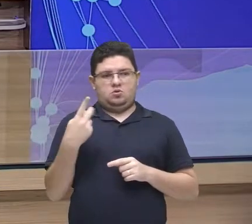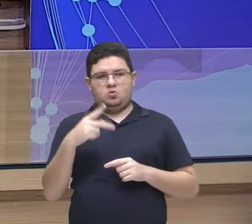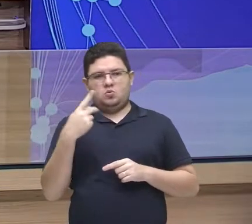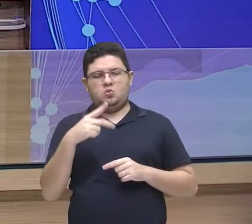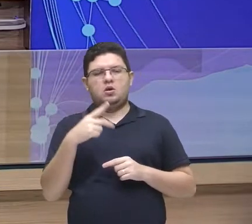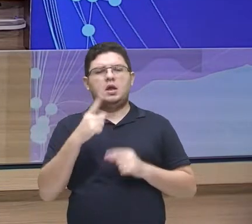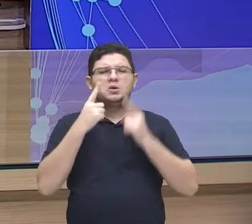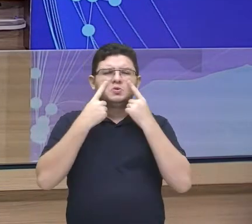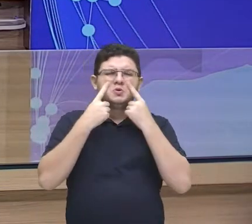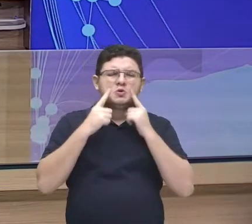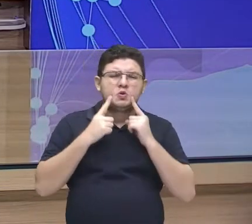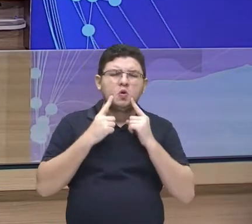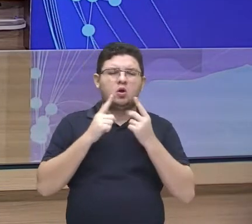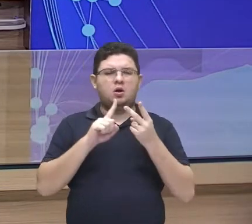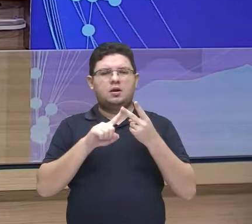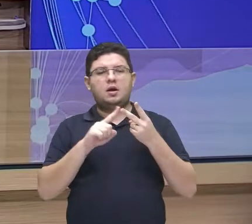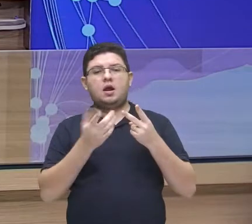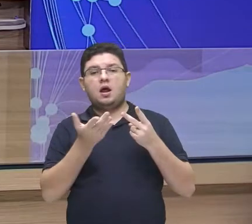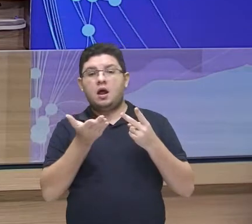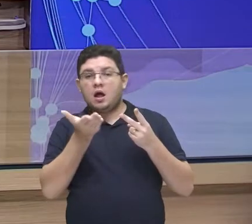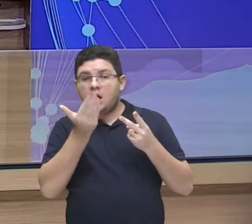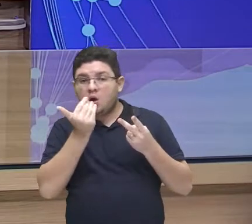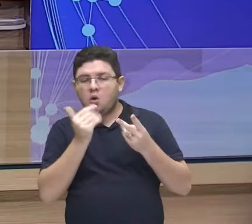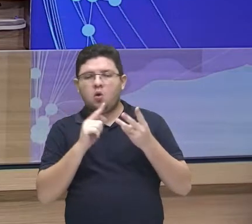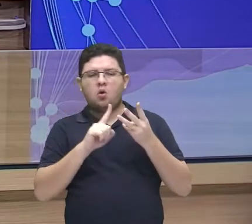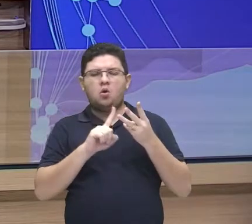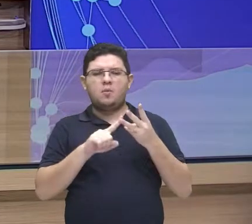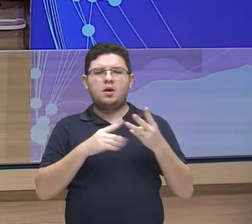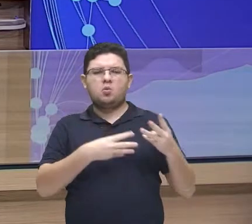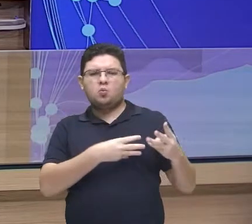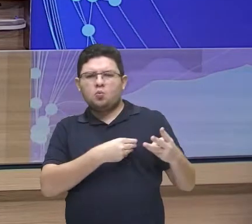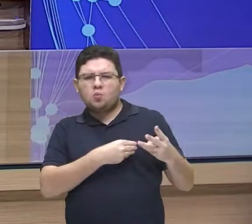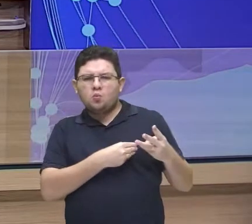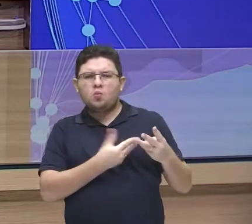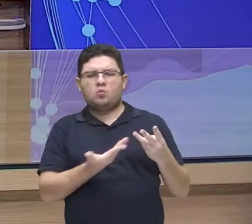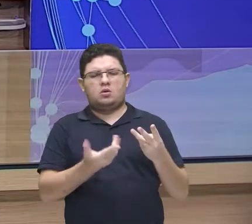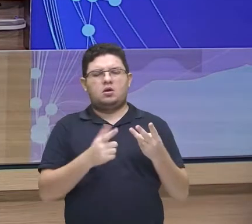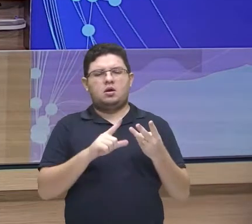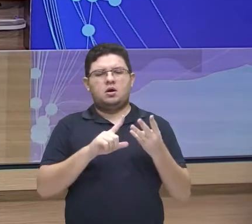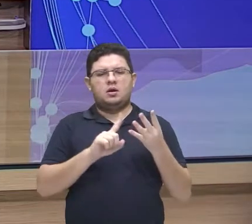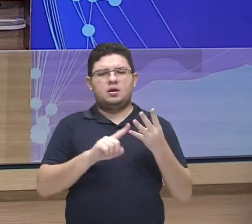ele come, ele mama, depois ele